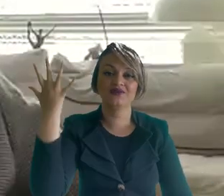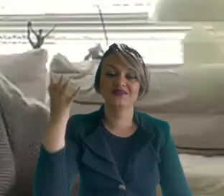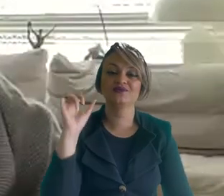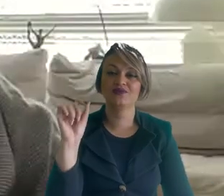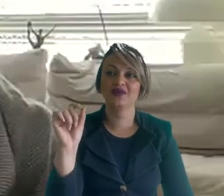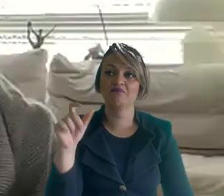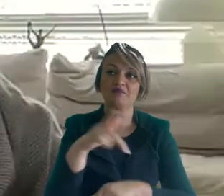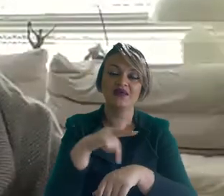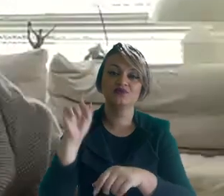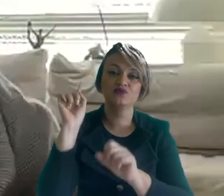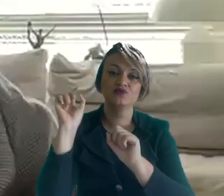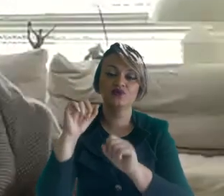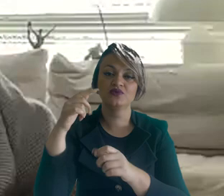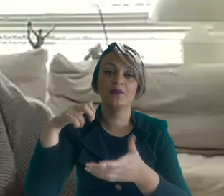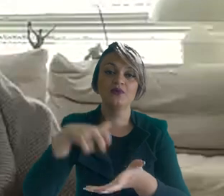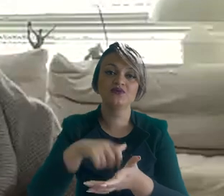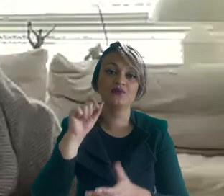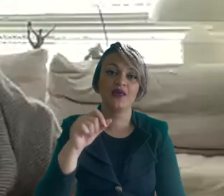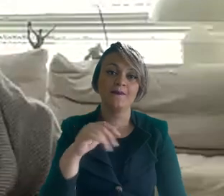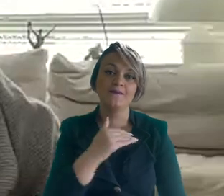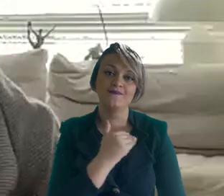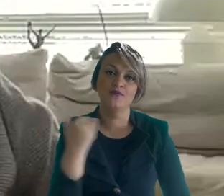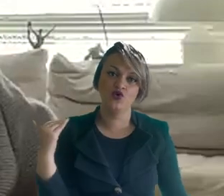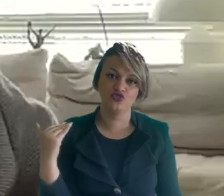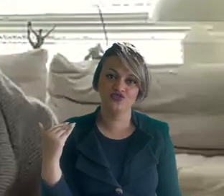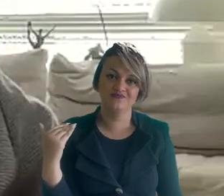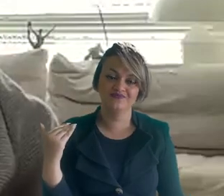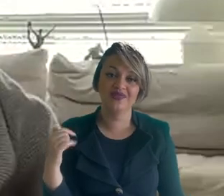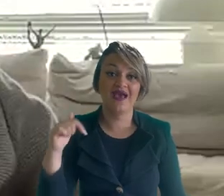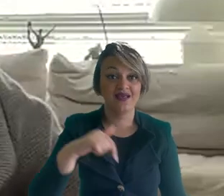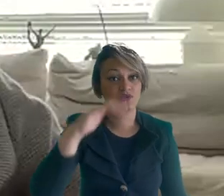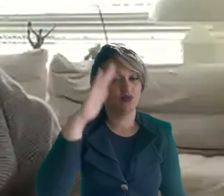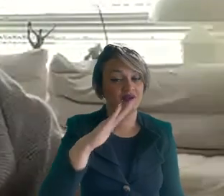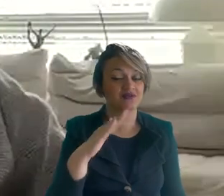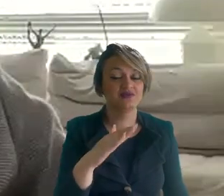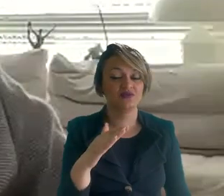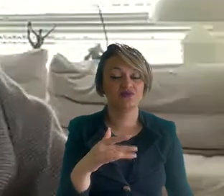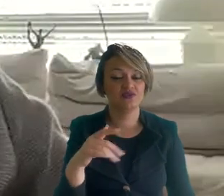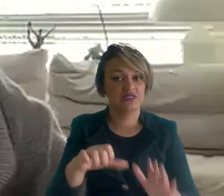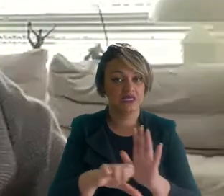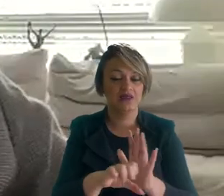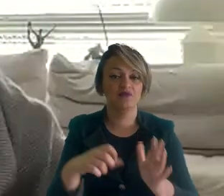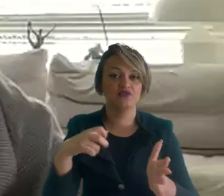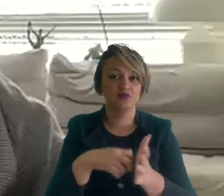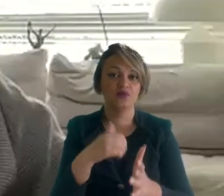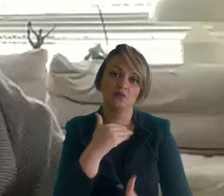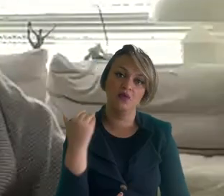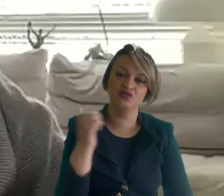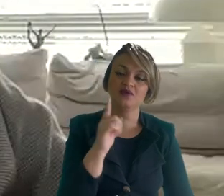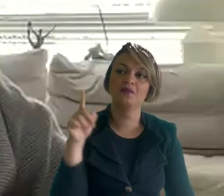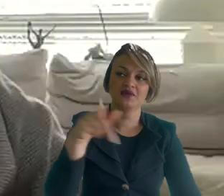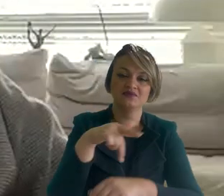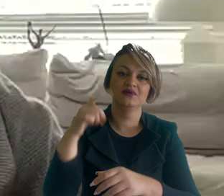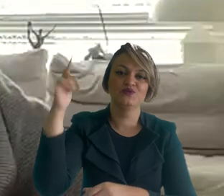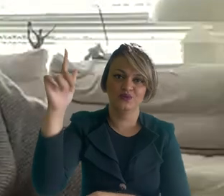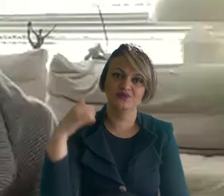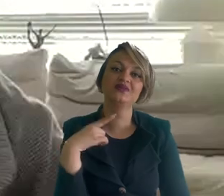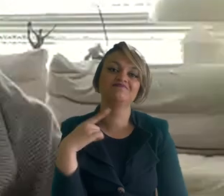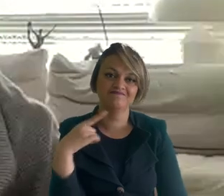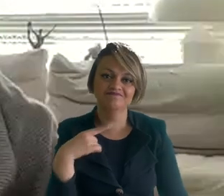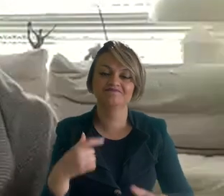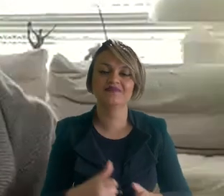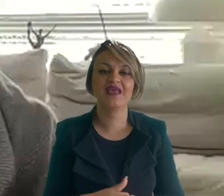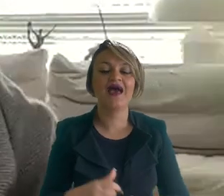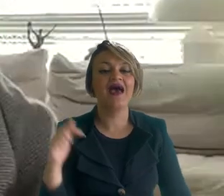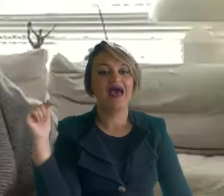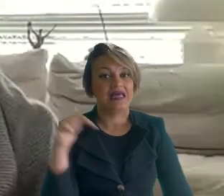da Vida em pena de morte entre nós a responsabilidade penal ainda é